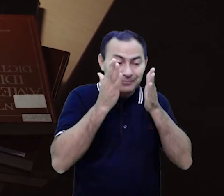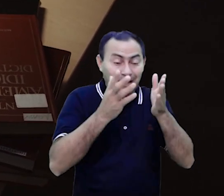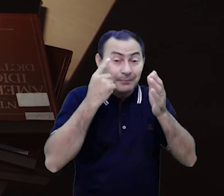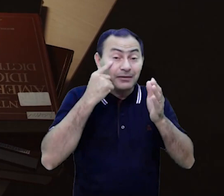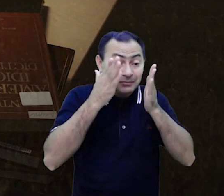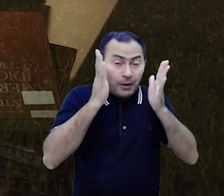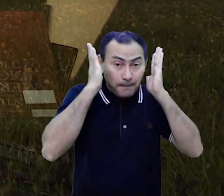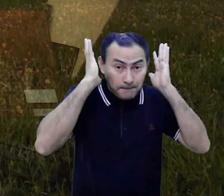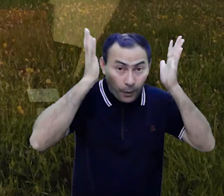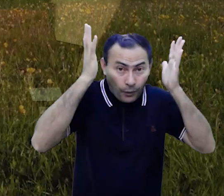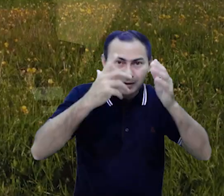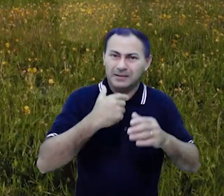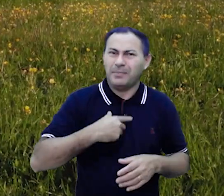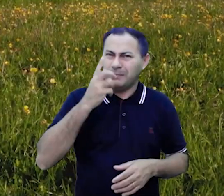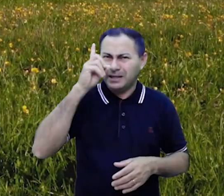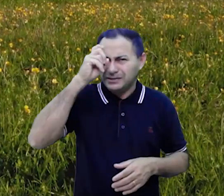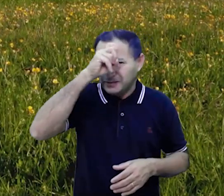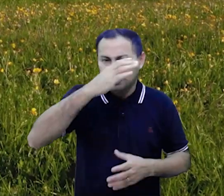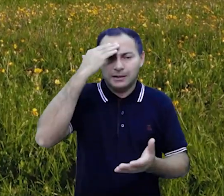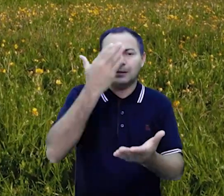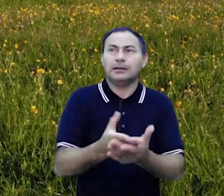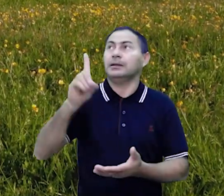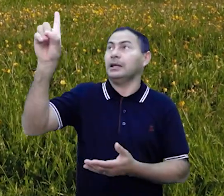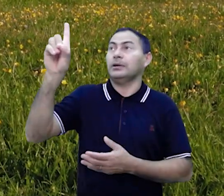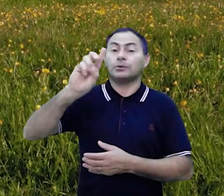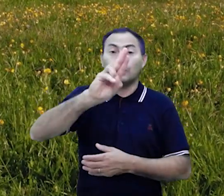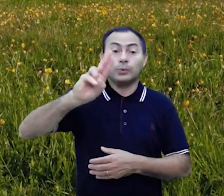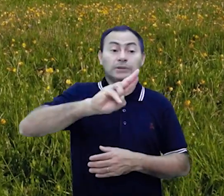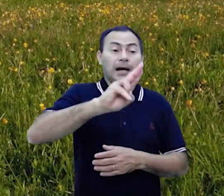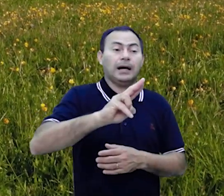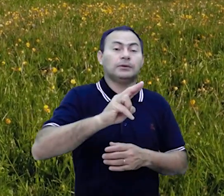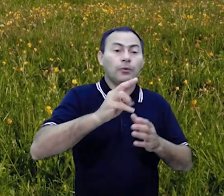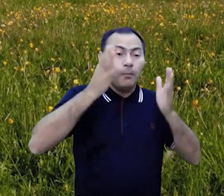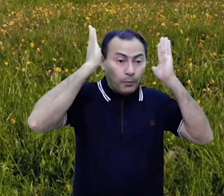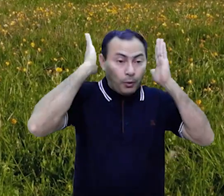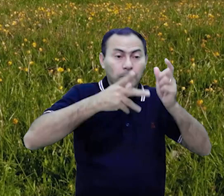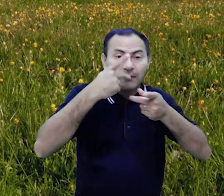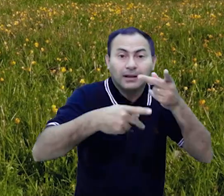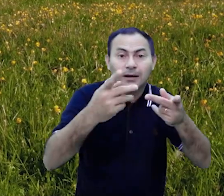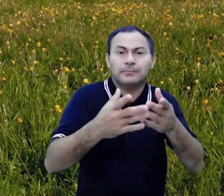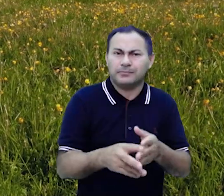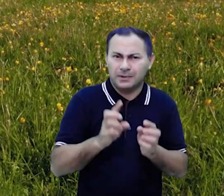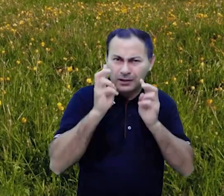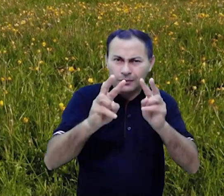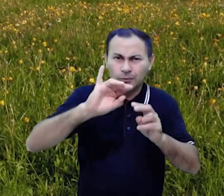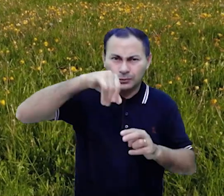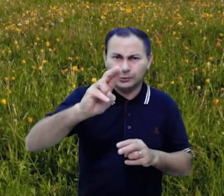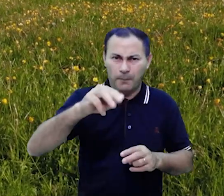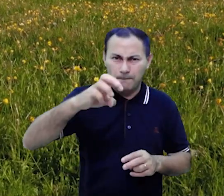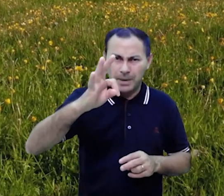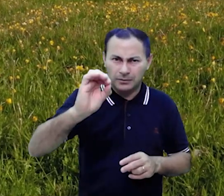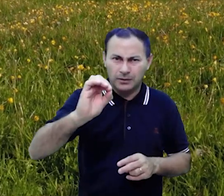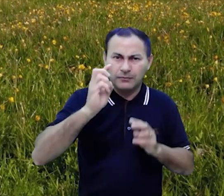do burrinho. Para mim era difícil acreditar que Deus tivesse falado através de um burro. Você já